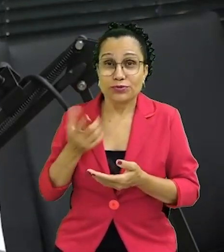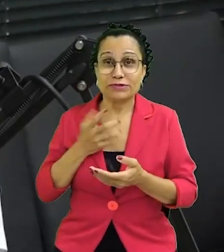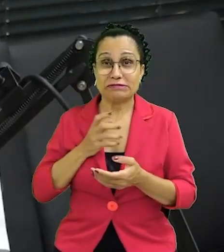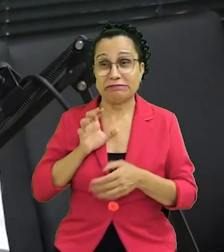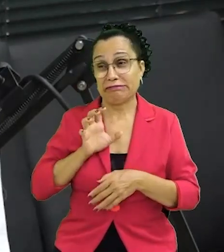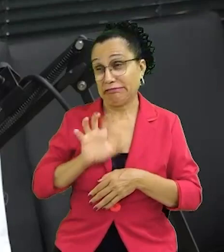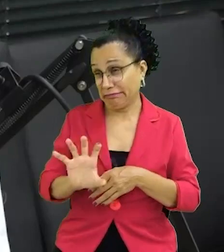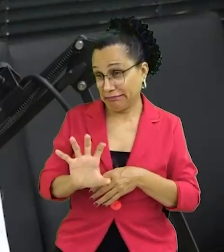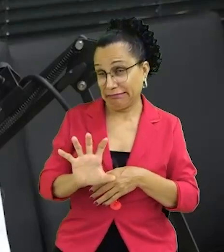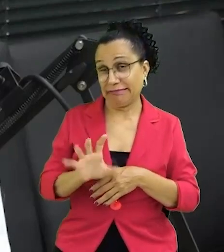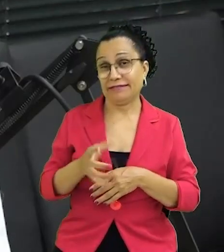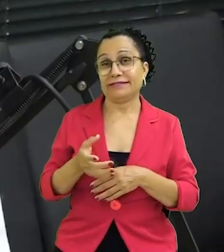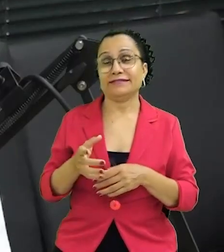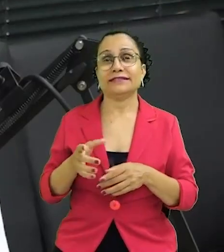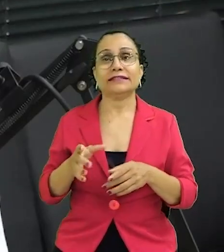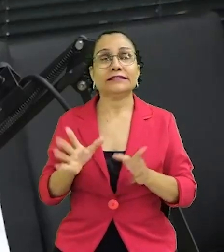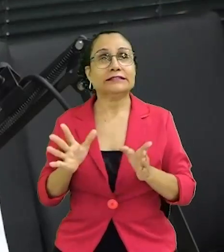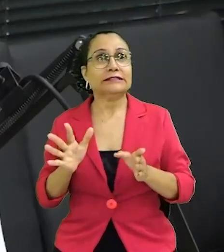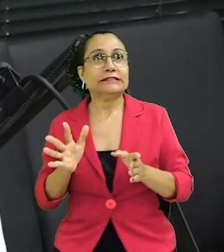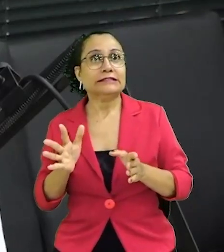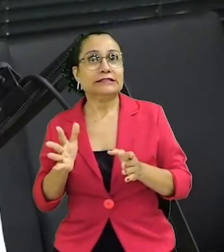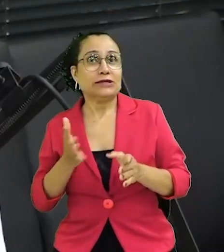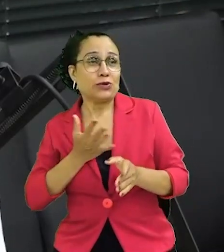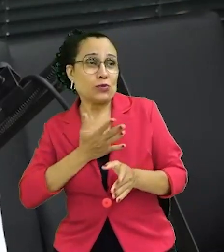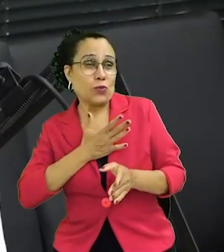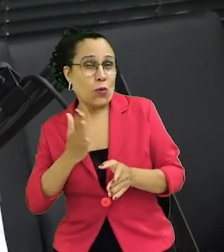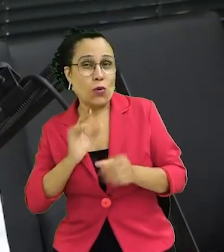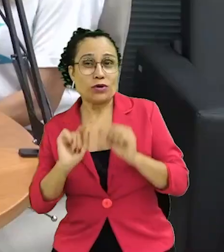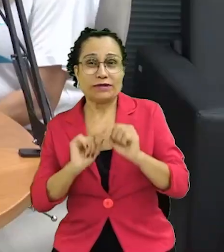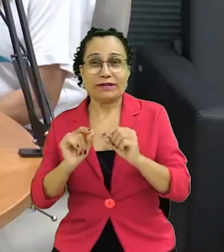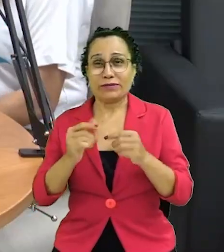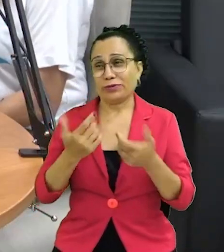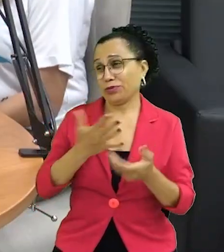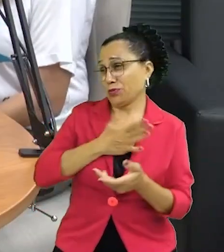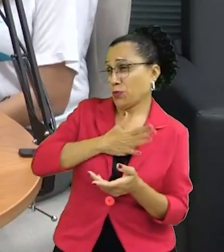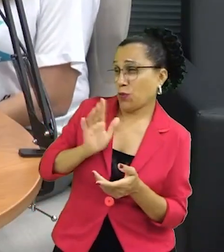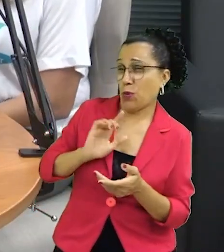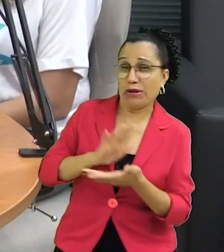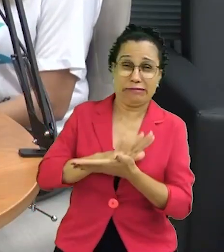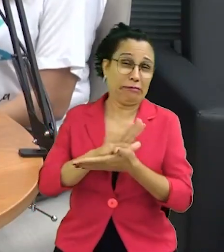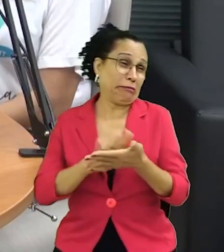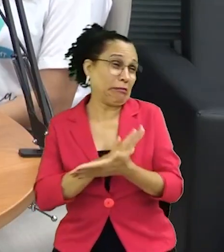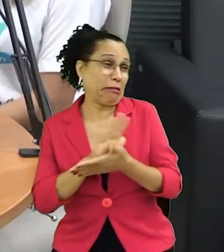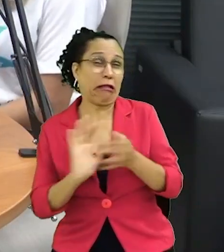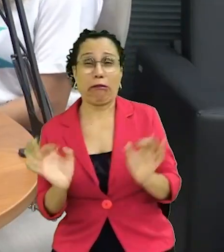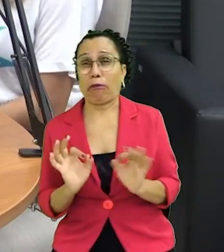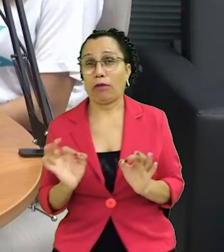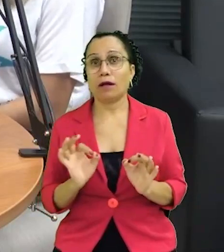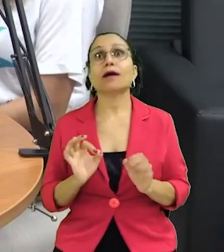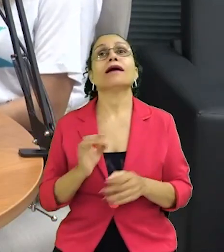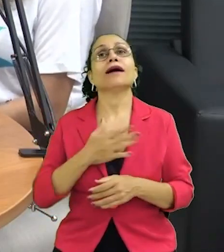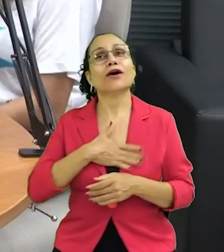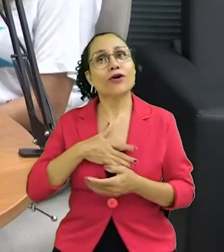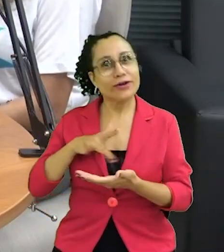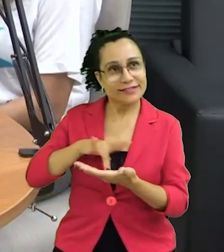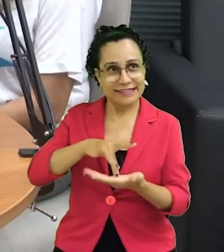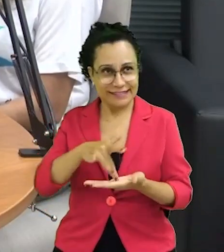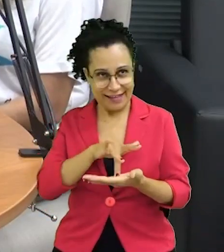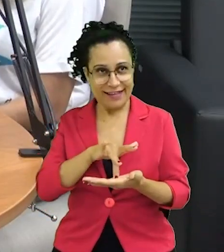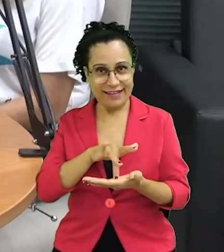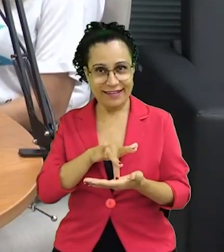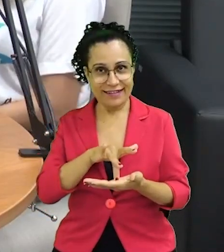gente diz. Menos resistência. Menos resistência. Ai, Fabi, eu não gosto de nada. Gosta de